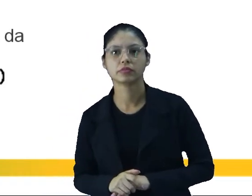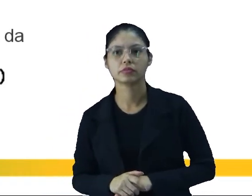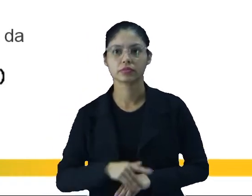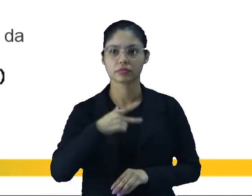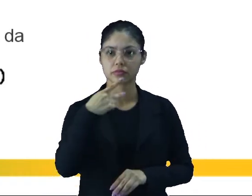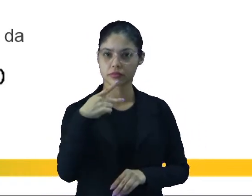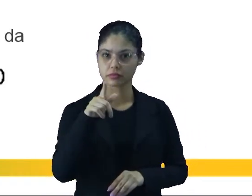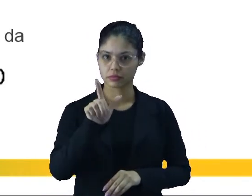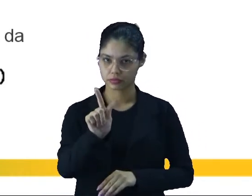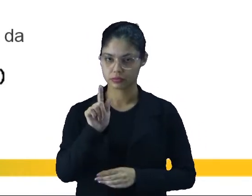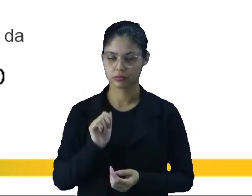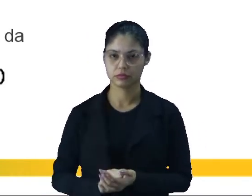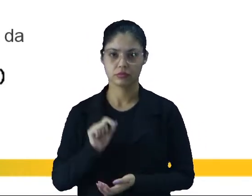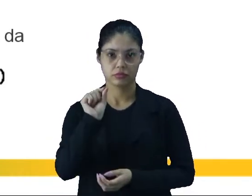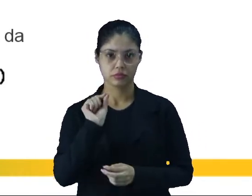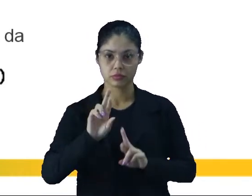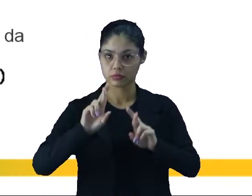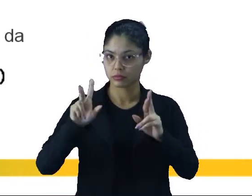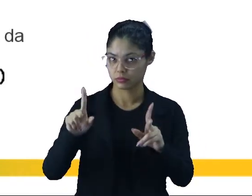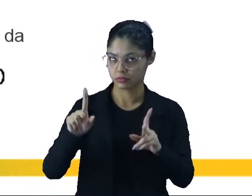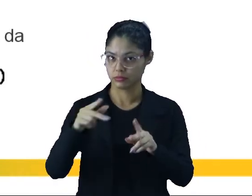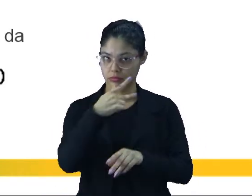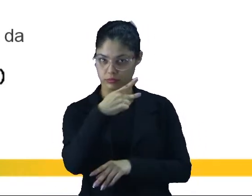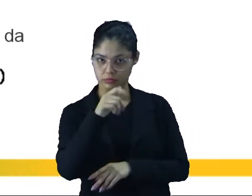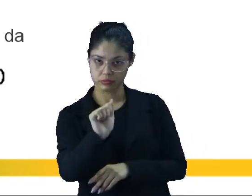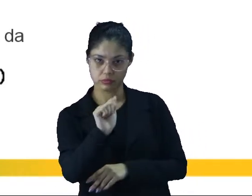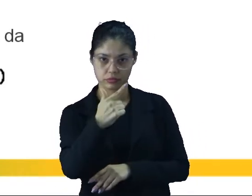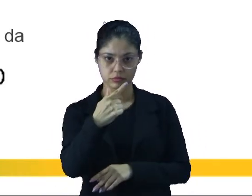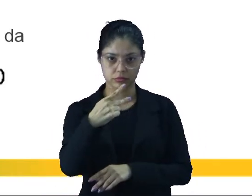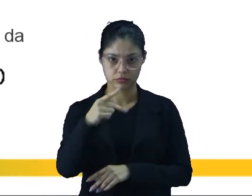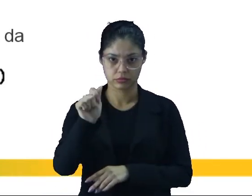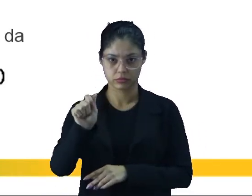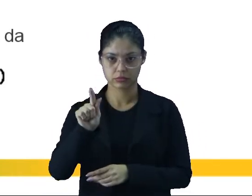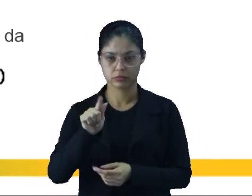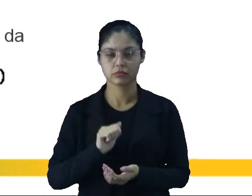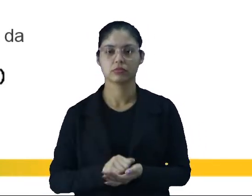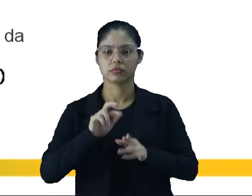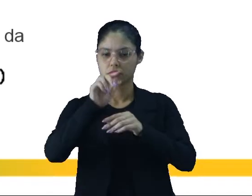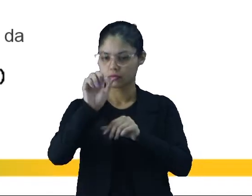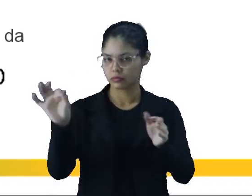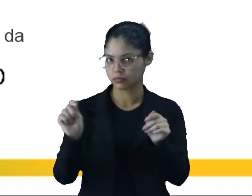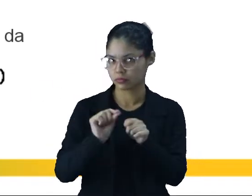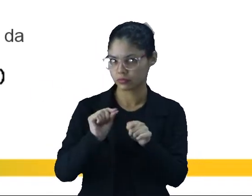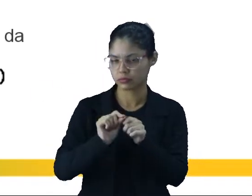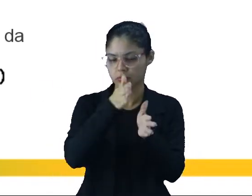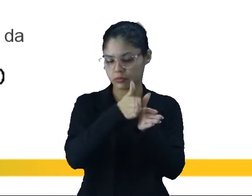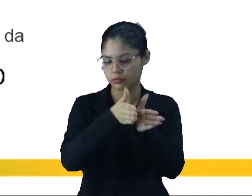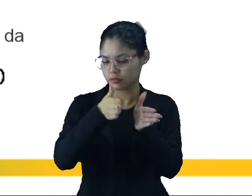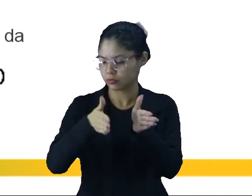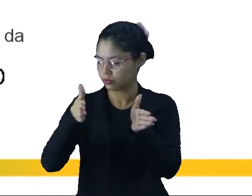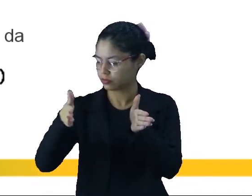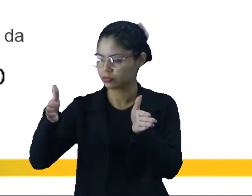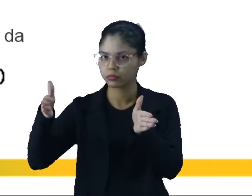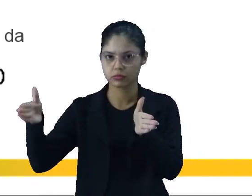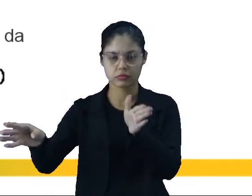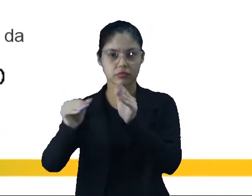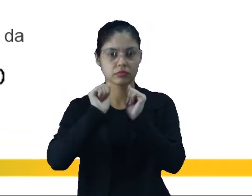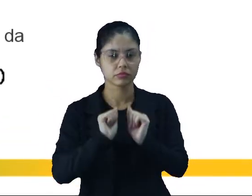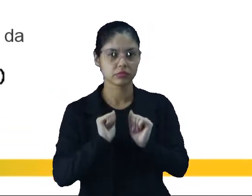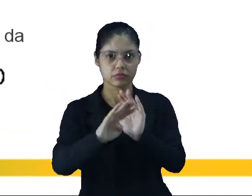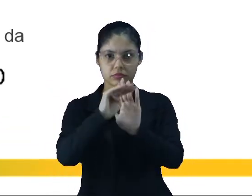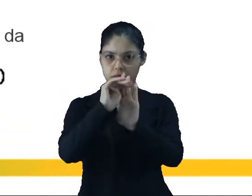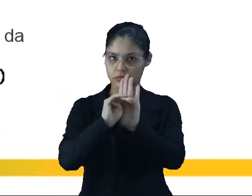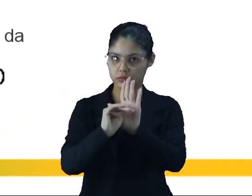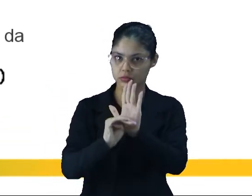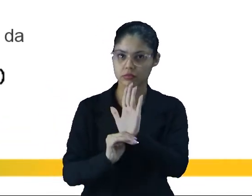Progressão geométrica. E professor, qual é a diferença da PA para PG? Uma PG é formada quando uma sequência tem um fator multiplicador.